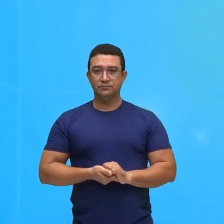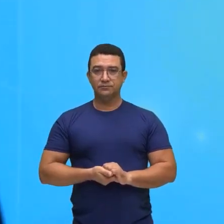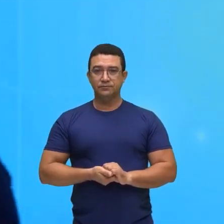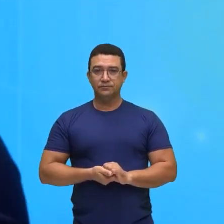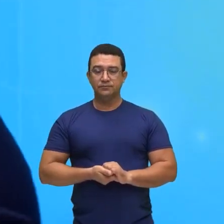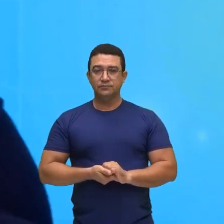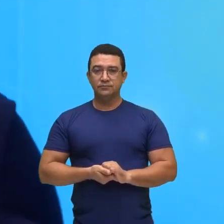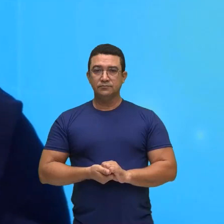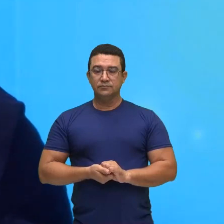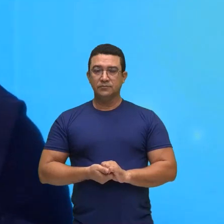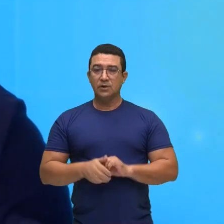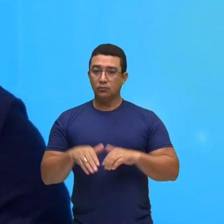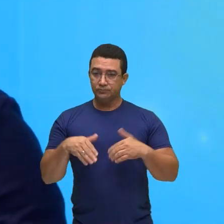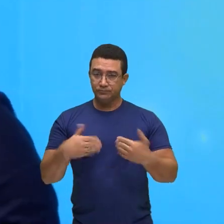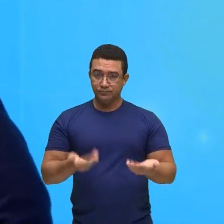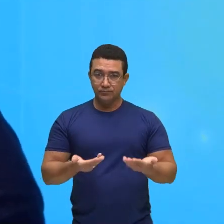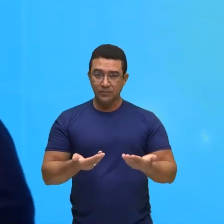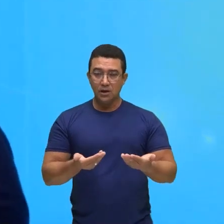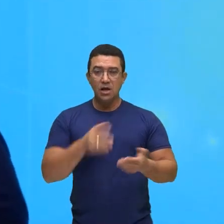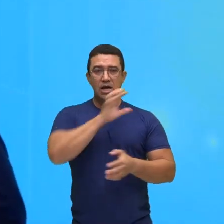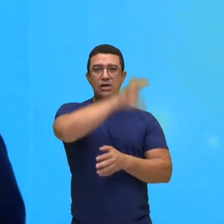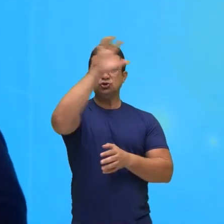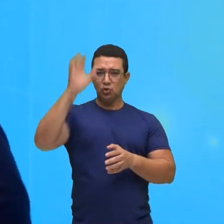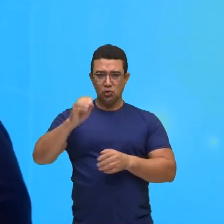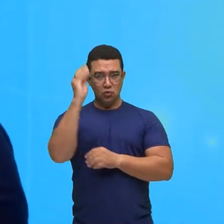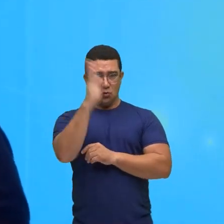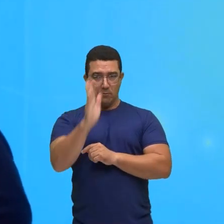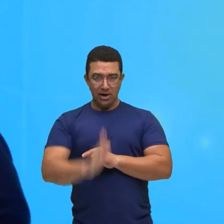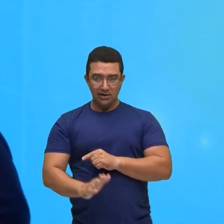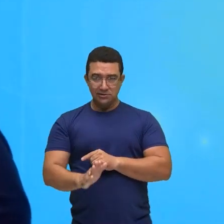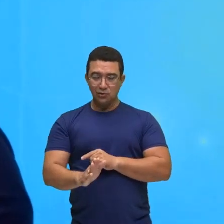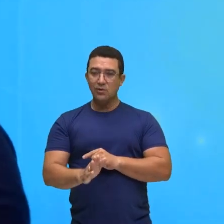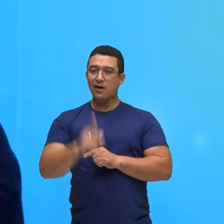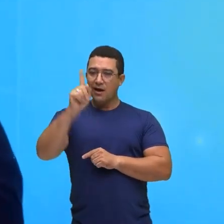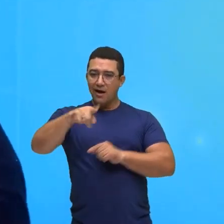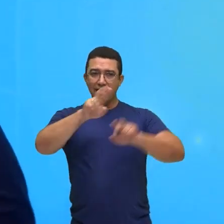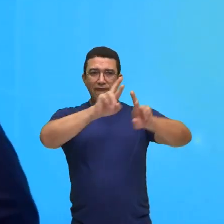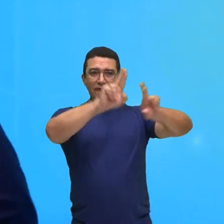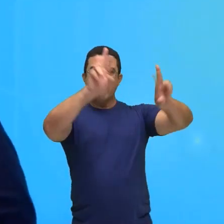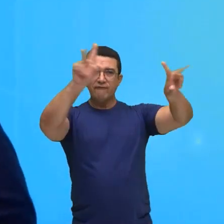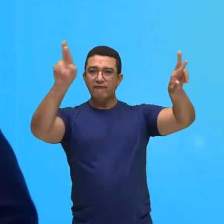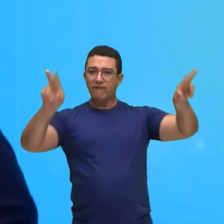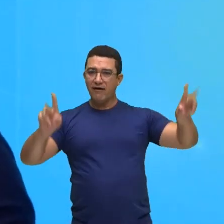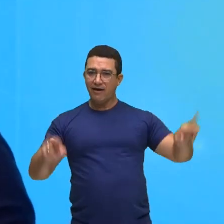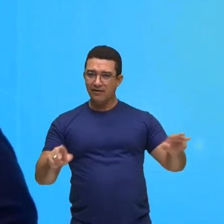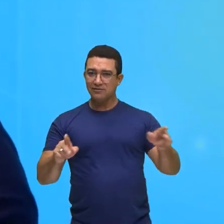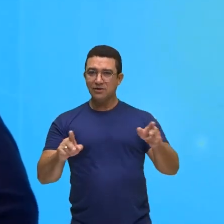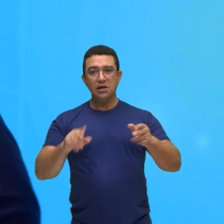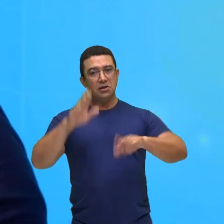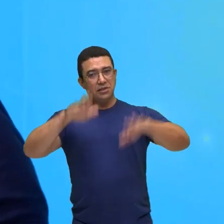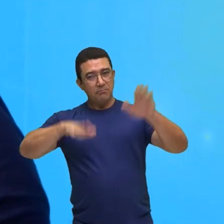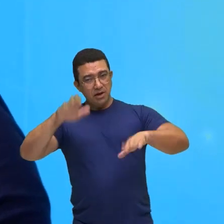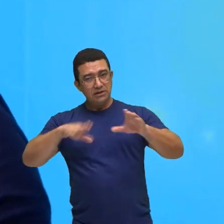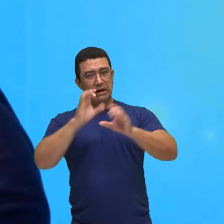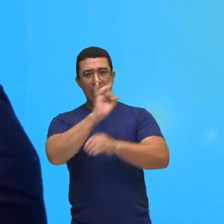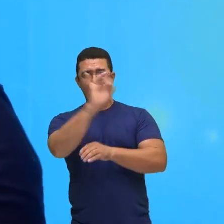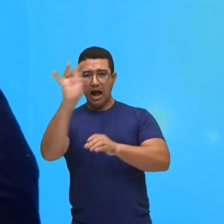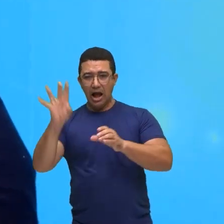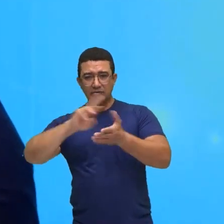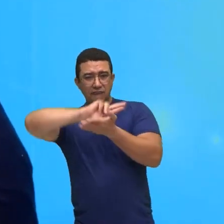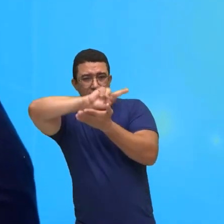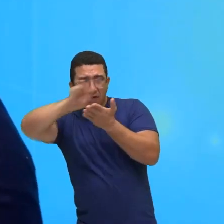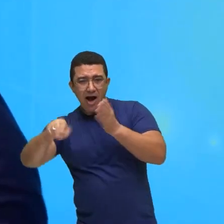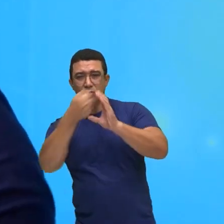culturais. Dessa forma, as regiões do Brasil, elas se diferem por diversos aspectos, entre eles